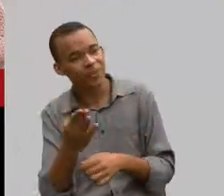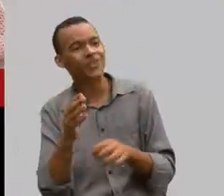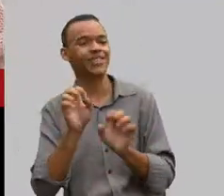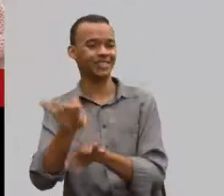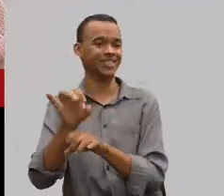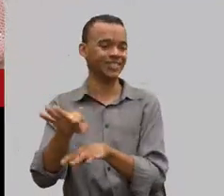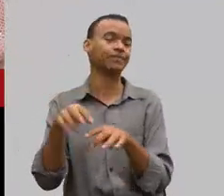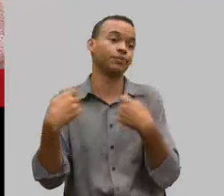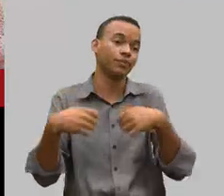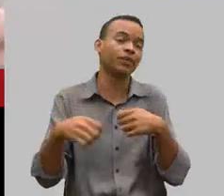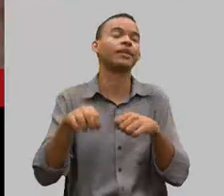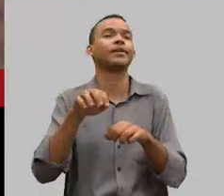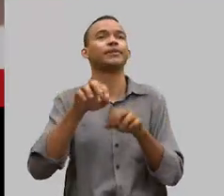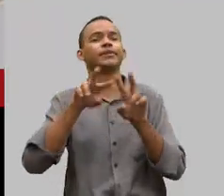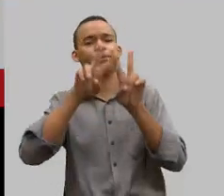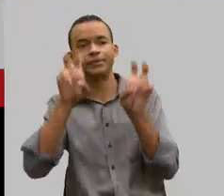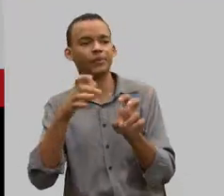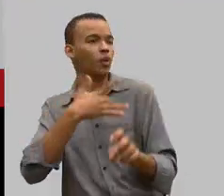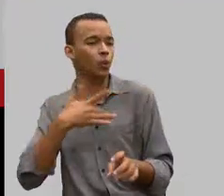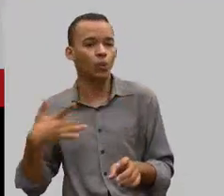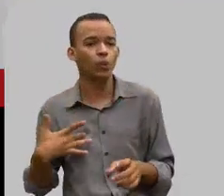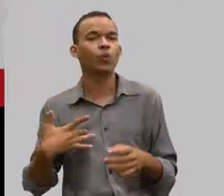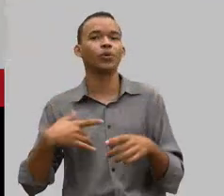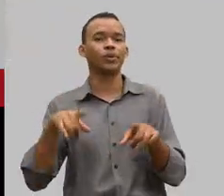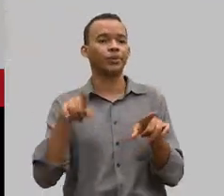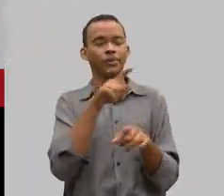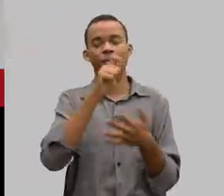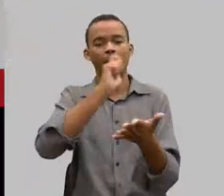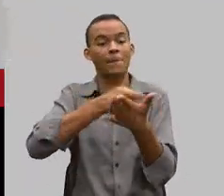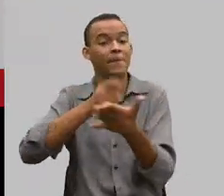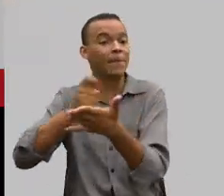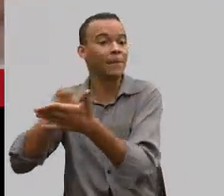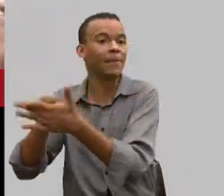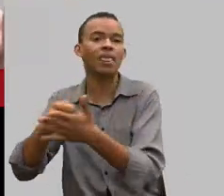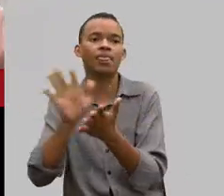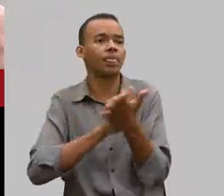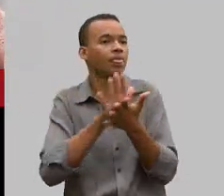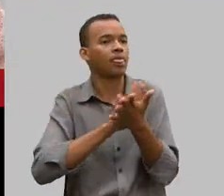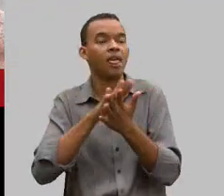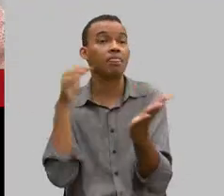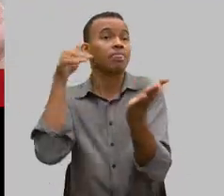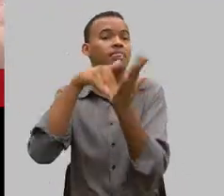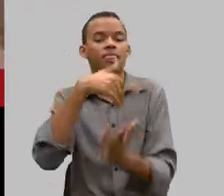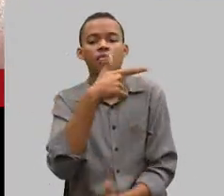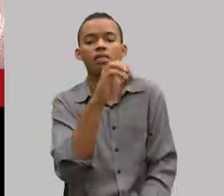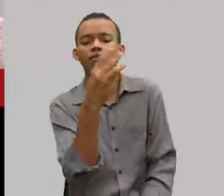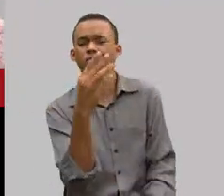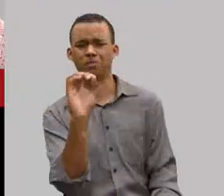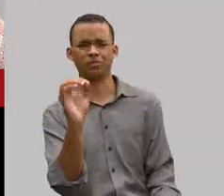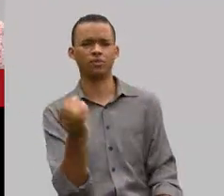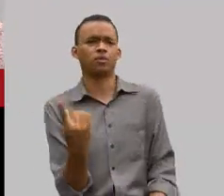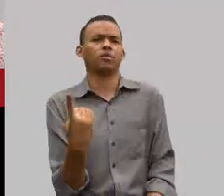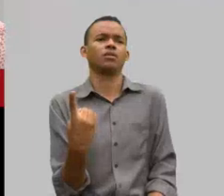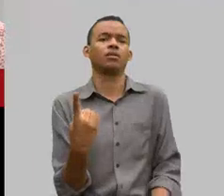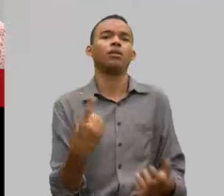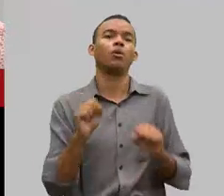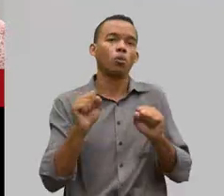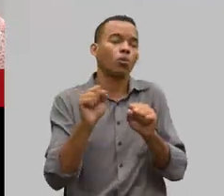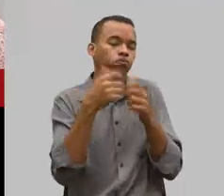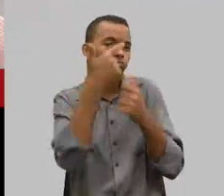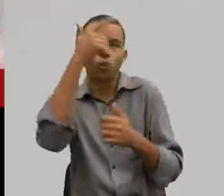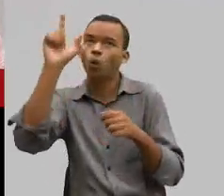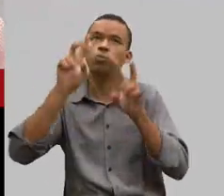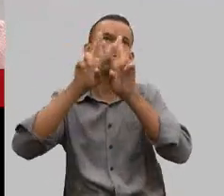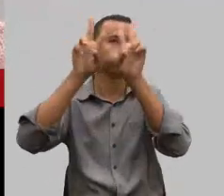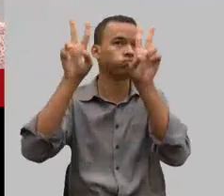aqui tem da saúde que vocês negociaram sem pagar juros sem pagar nada até 2030 aí a gente pode abrir um outro debate já